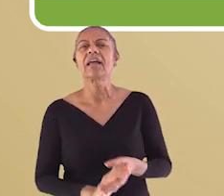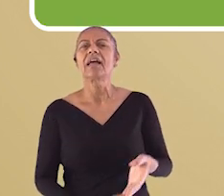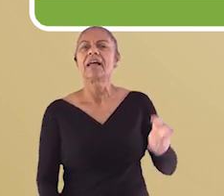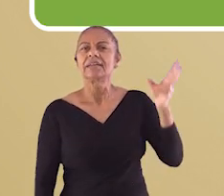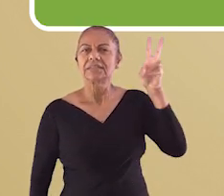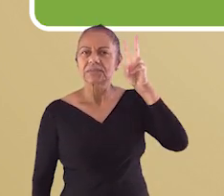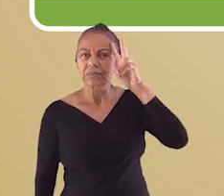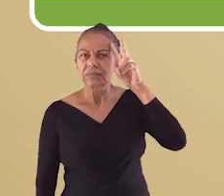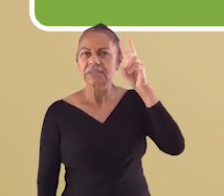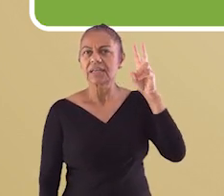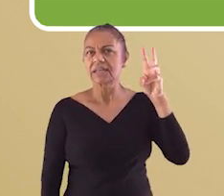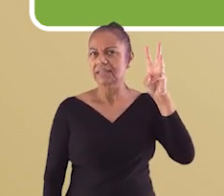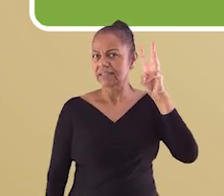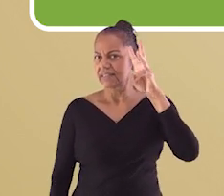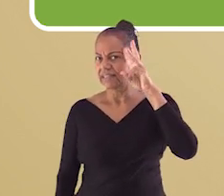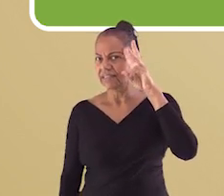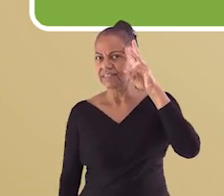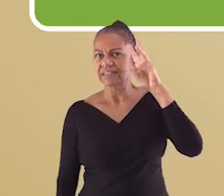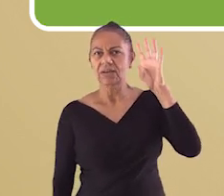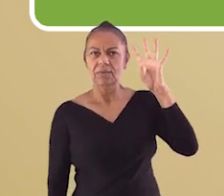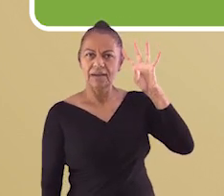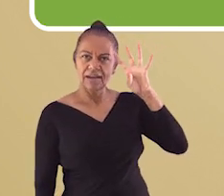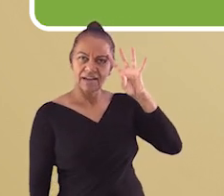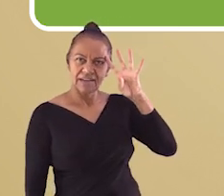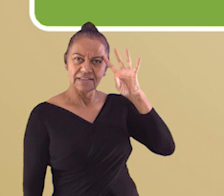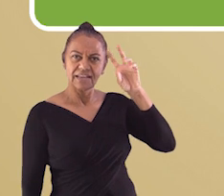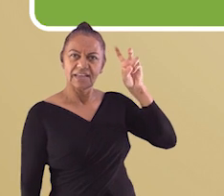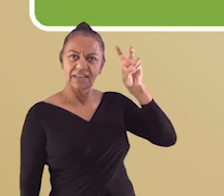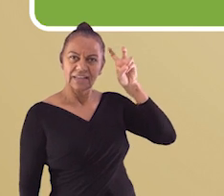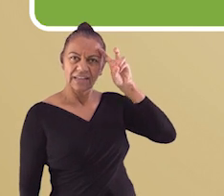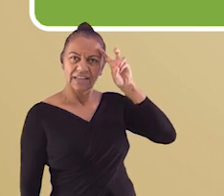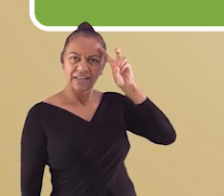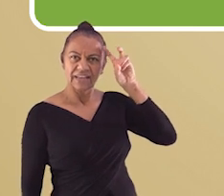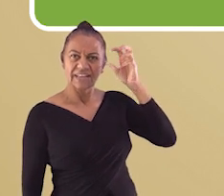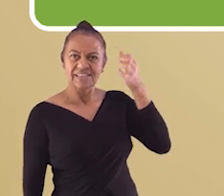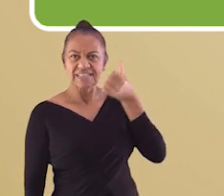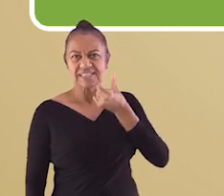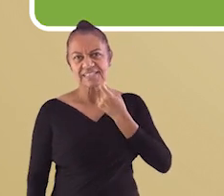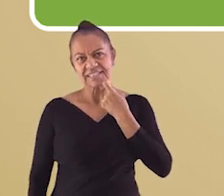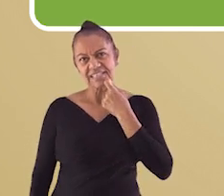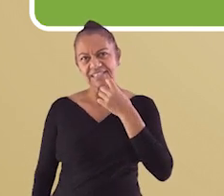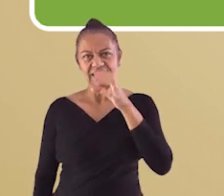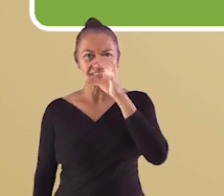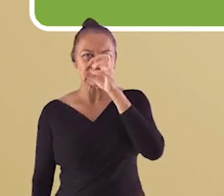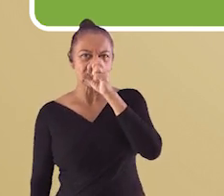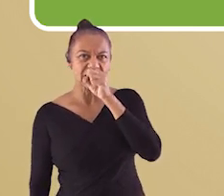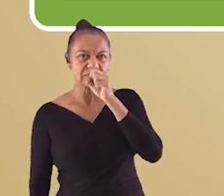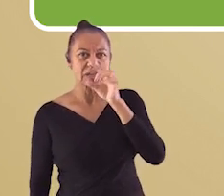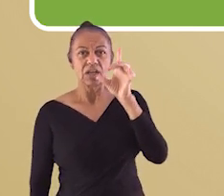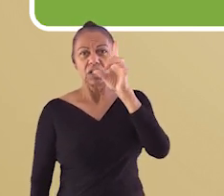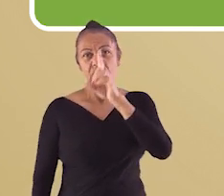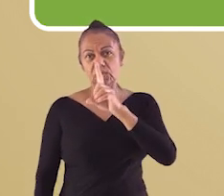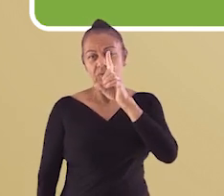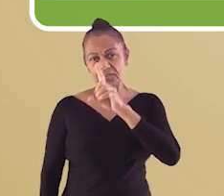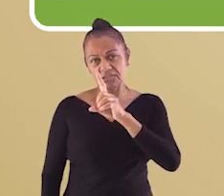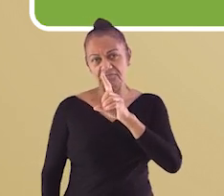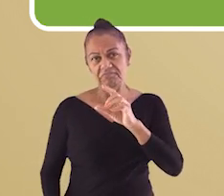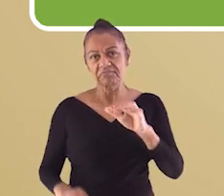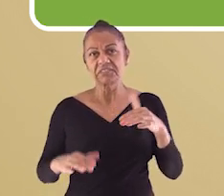aí. É a segunda-feira, terça-feira, quarta-feira, quinta-feira, sexta-feira, sábado e